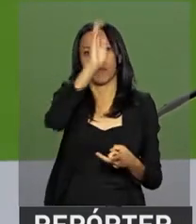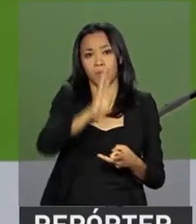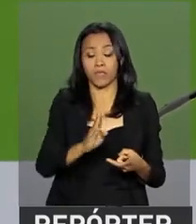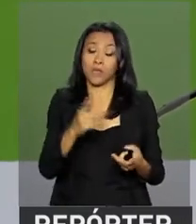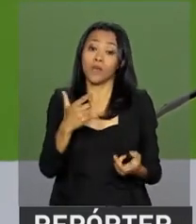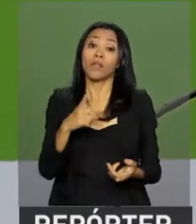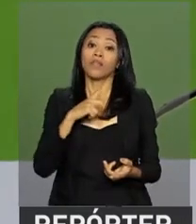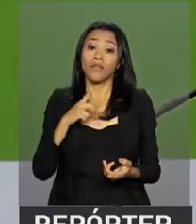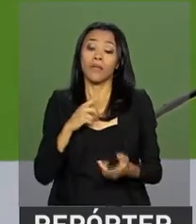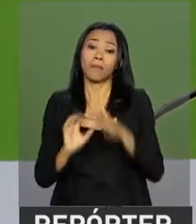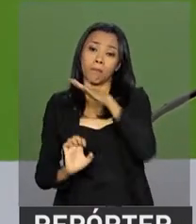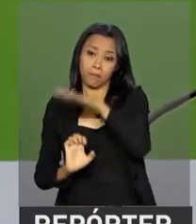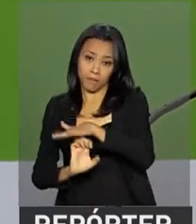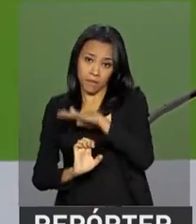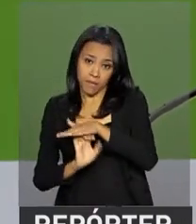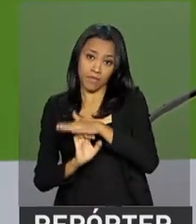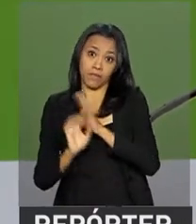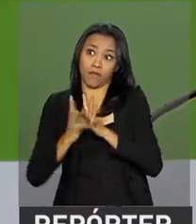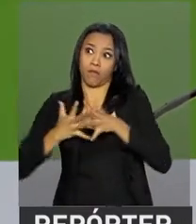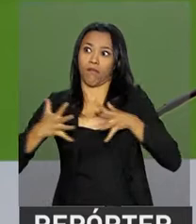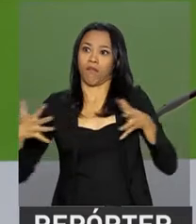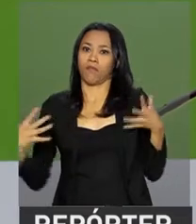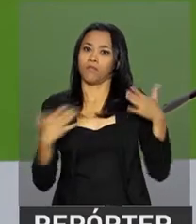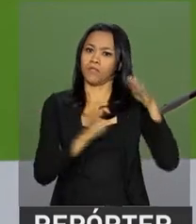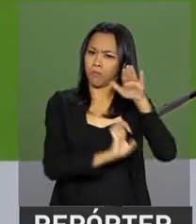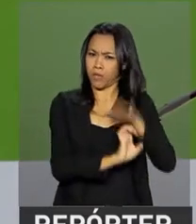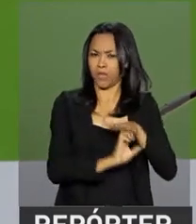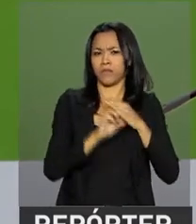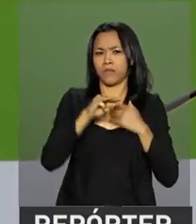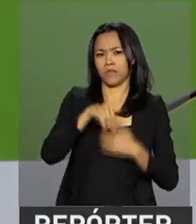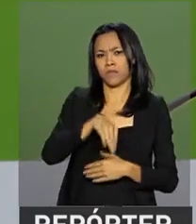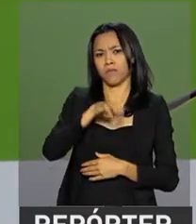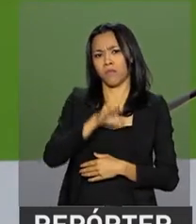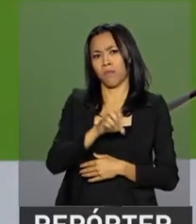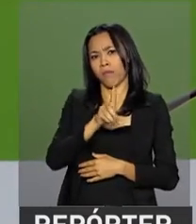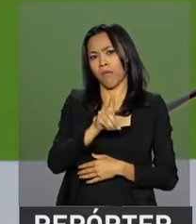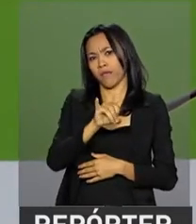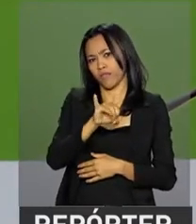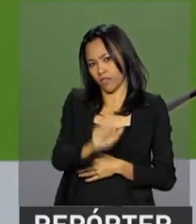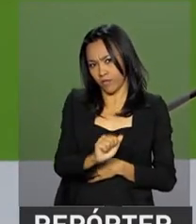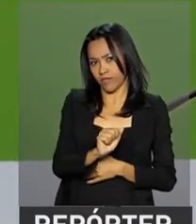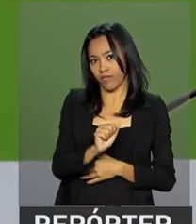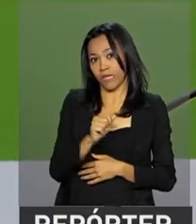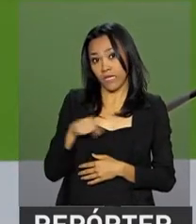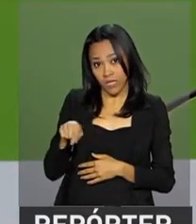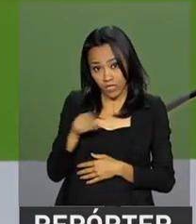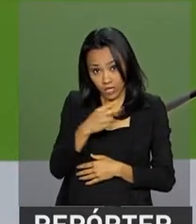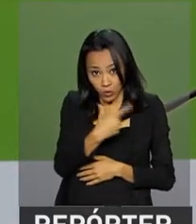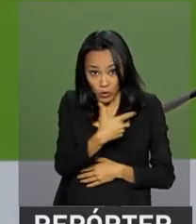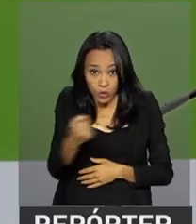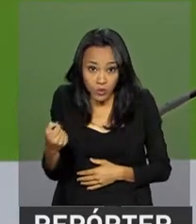grandes empresas em 200 deles, é muito.